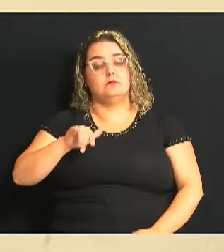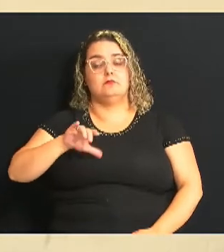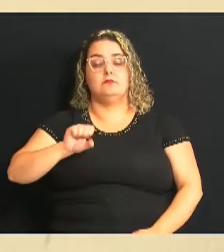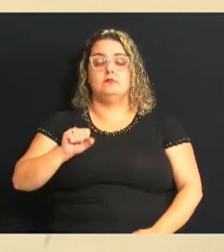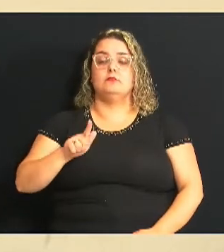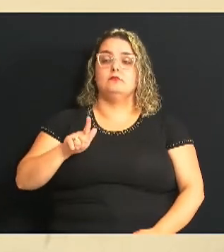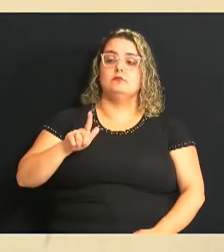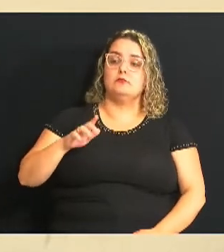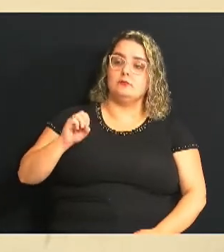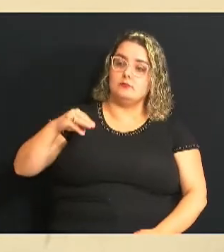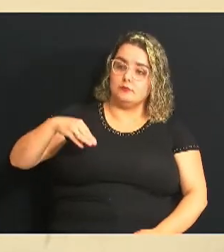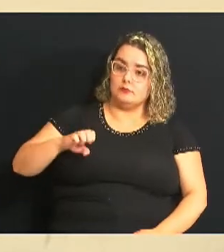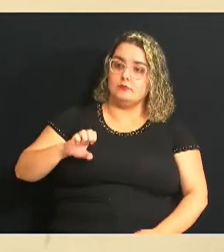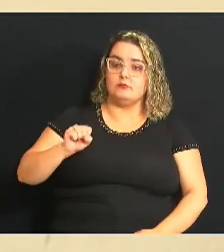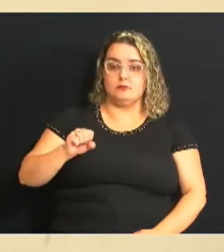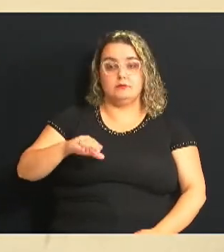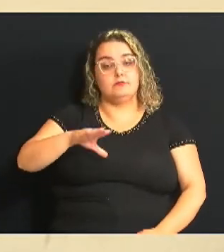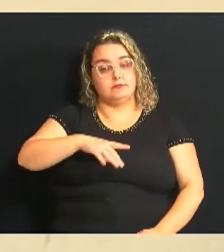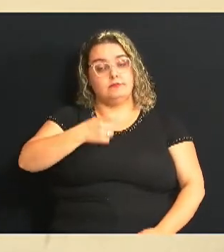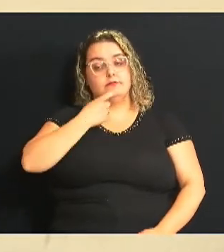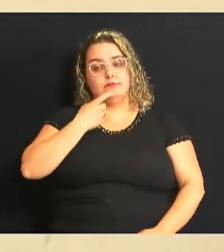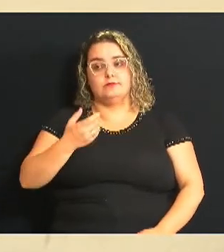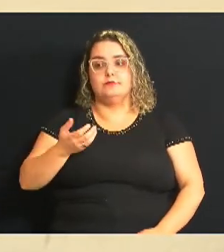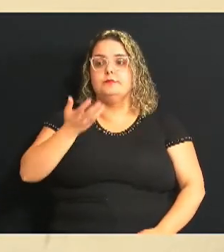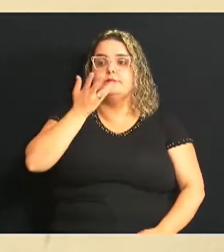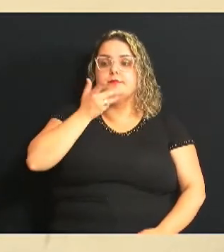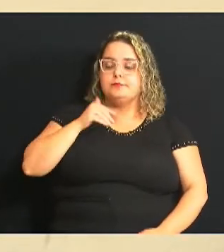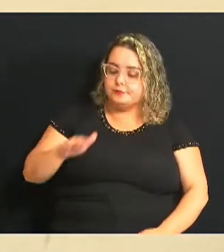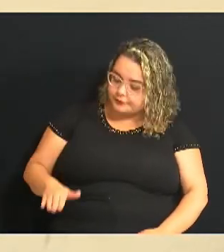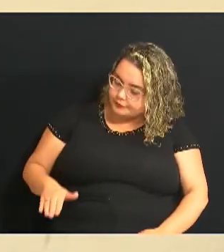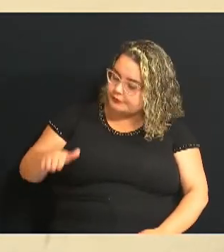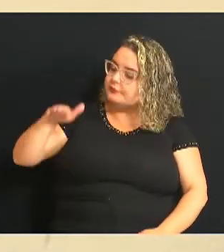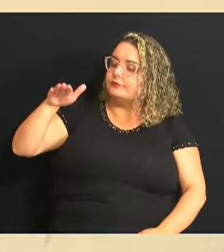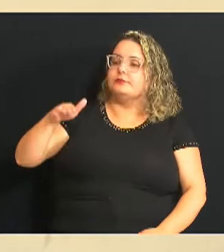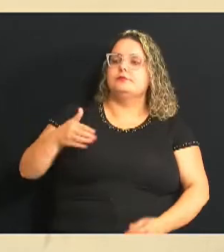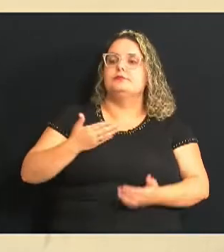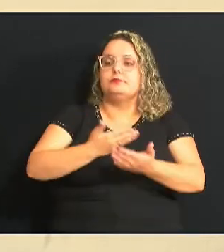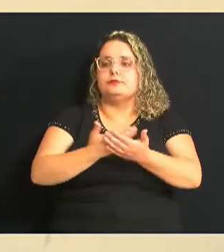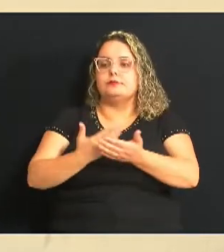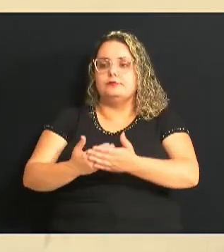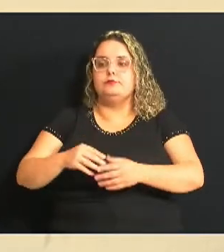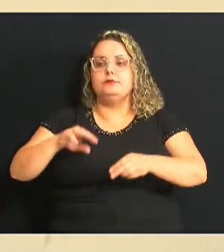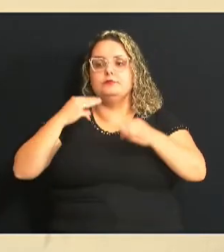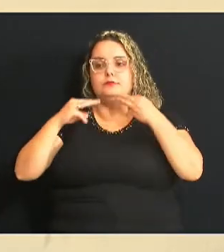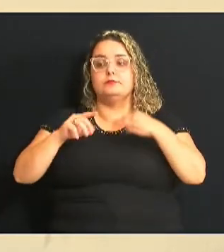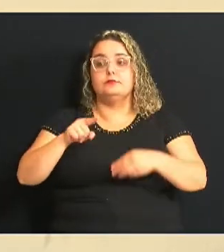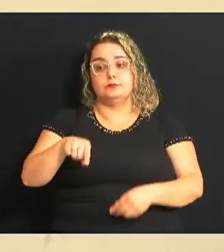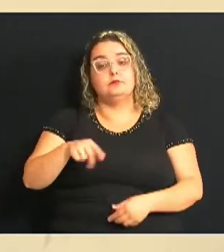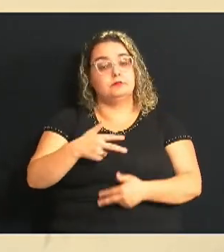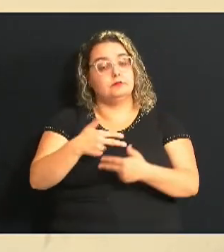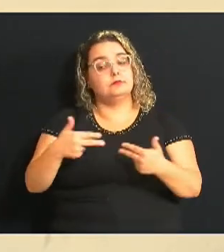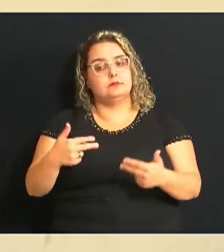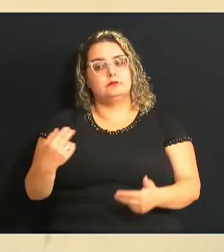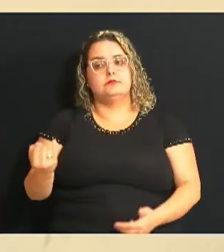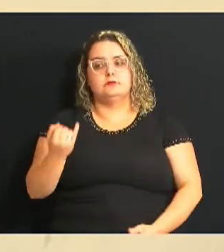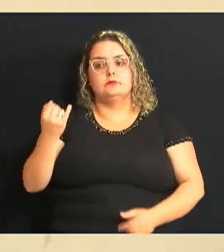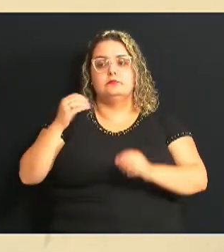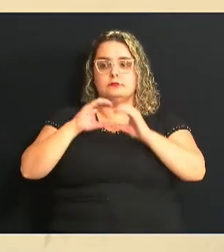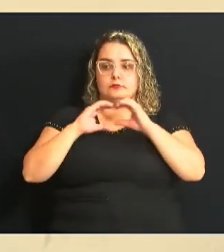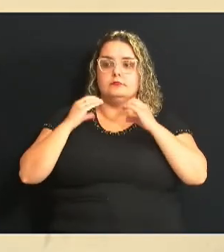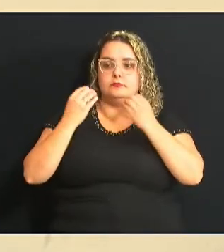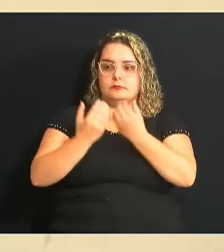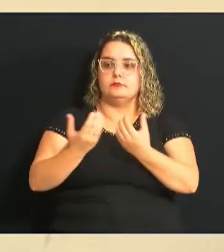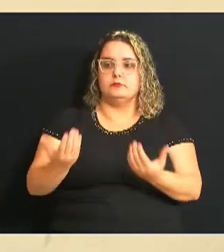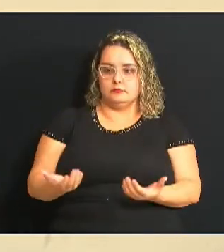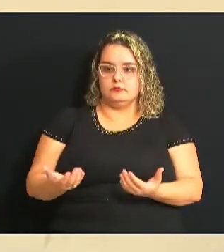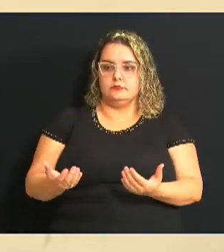O Náber, ele desde criança estuda música. Isso também é uma coisa interessante nas comunidades